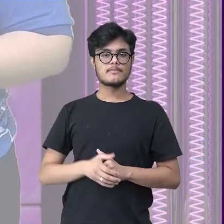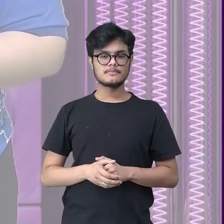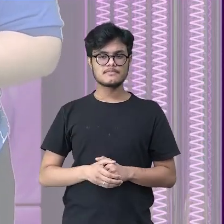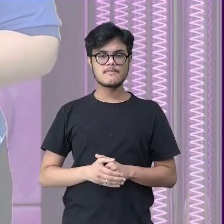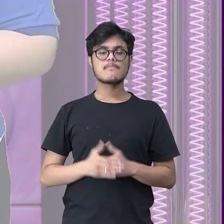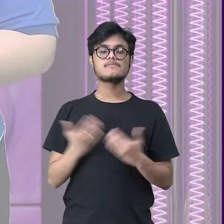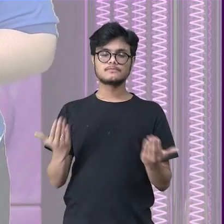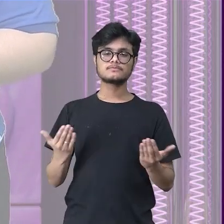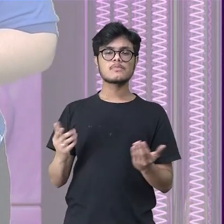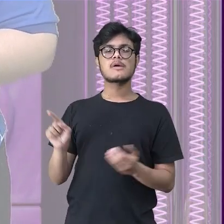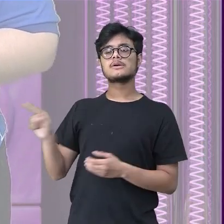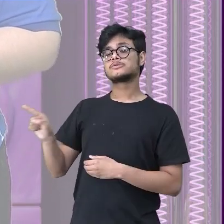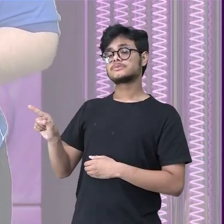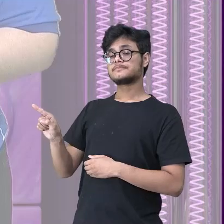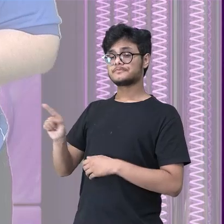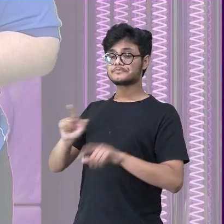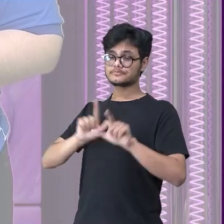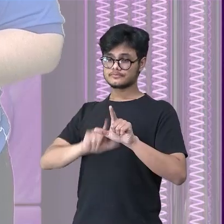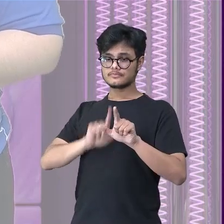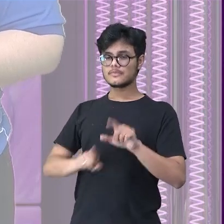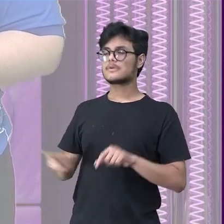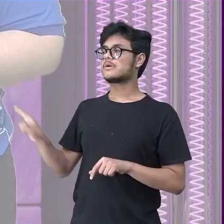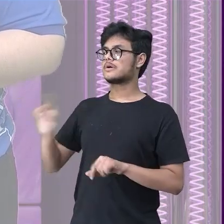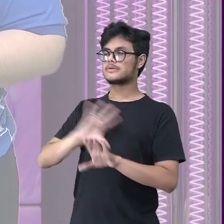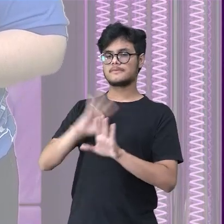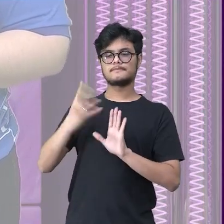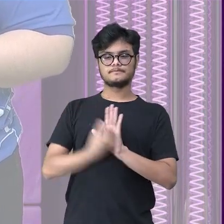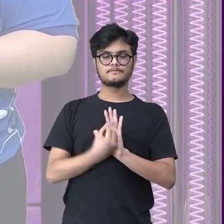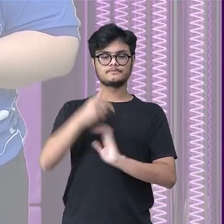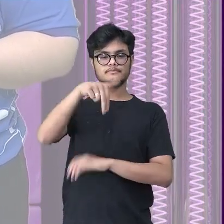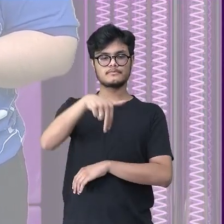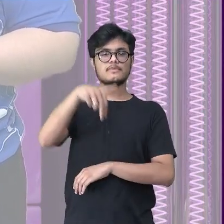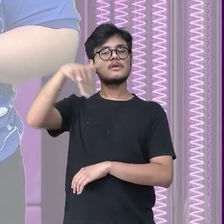ele é representado aqui por este N e M,